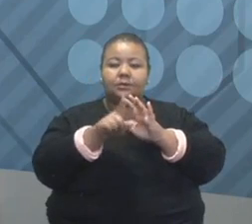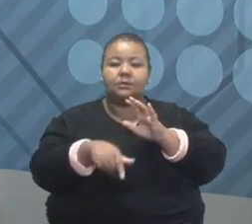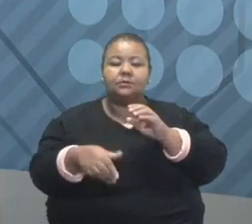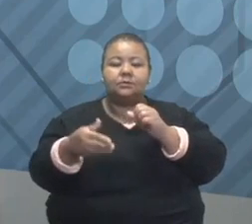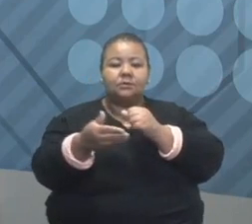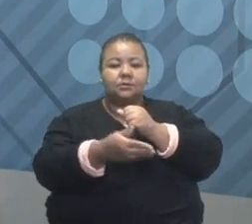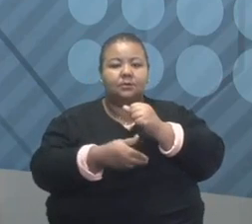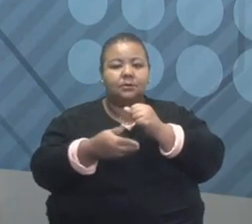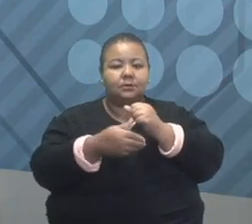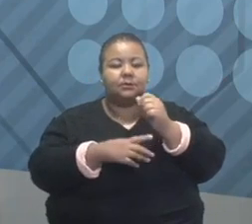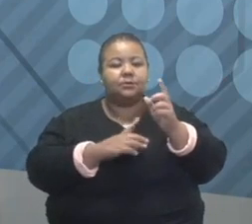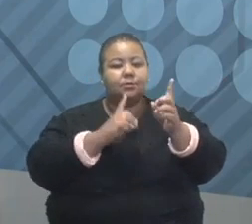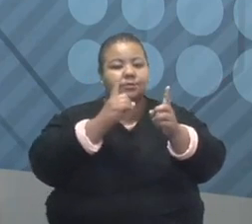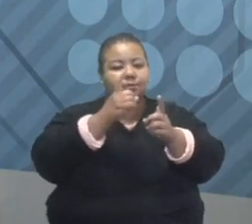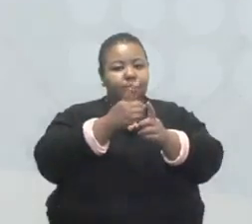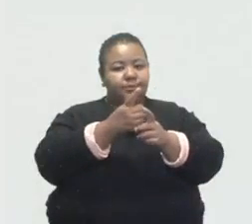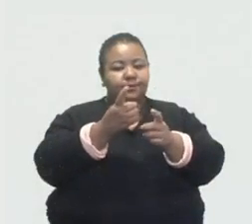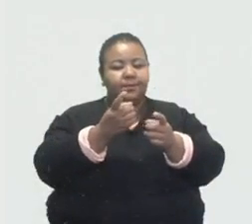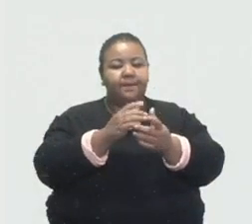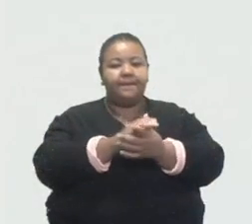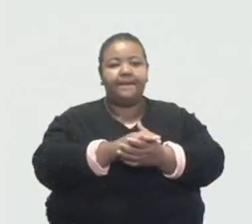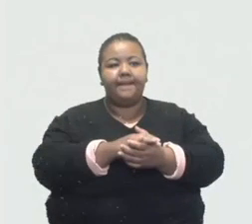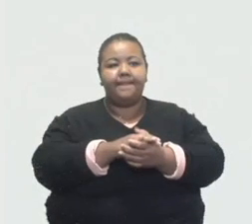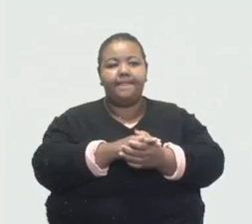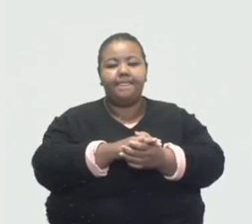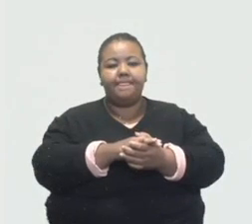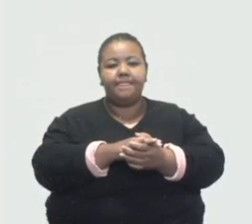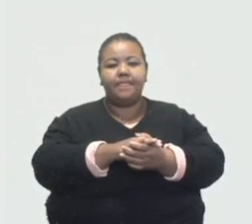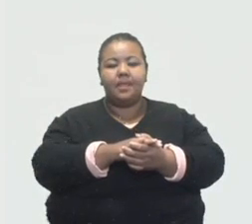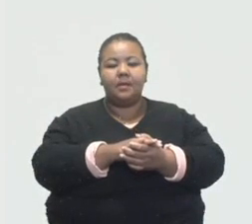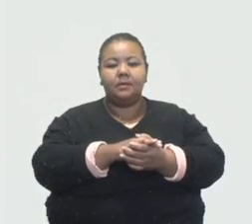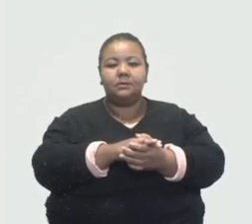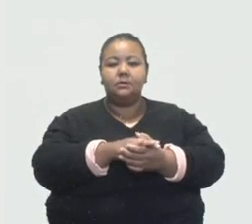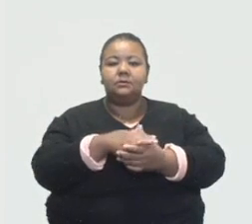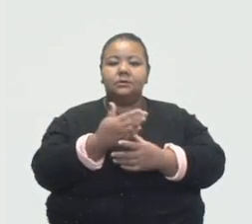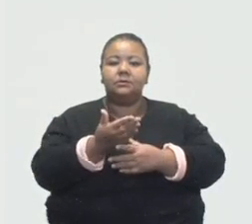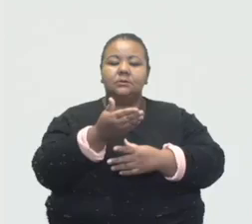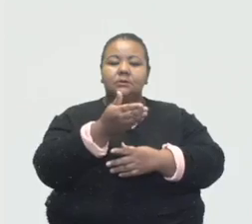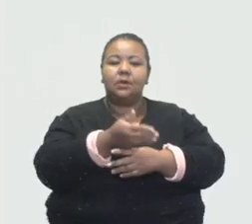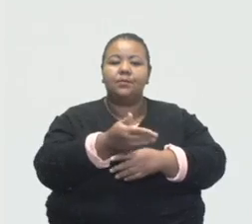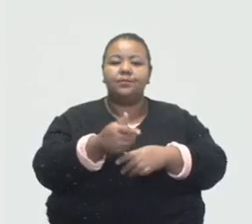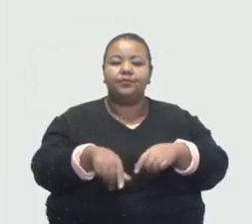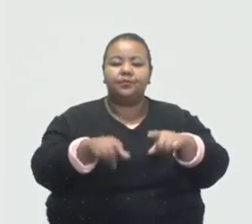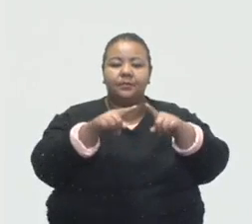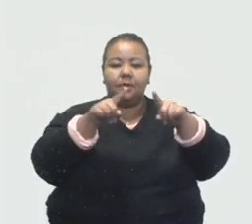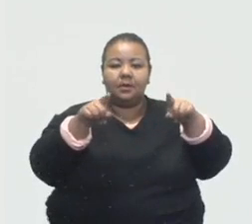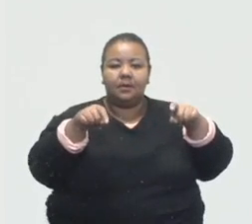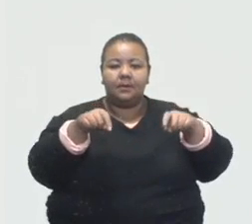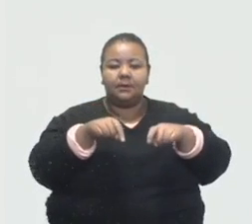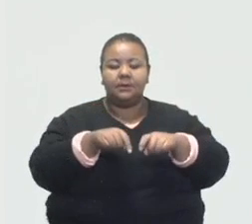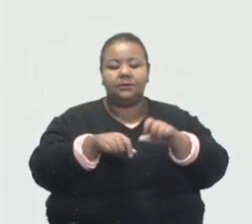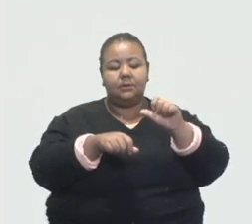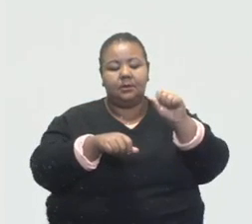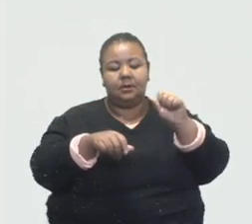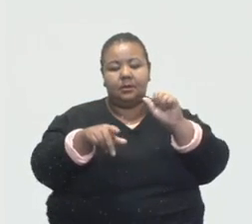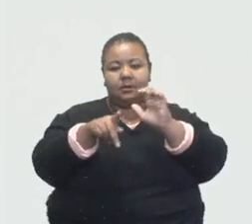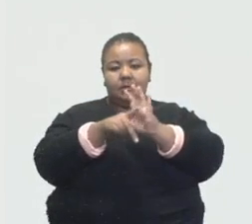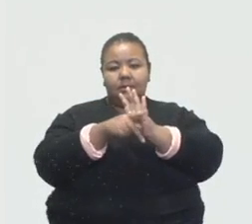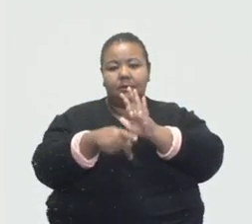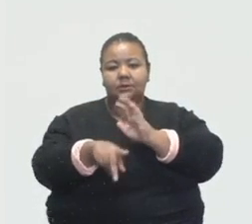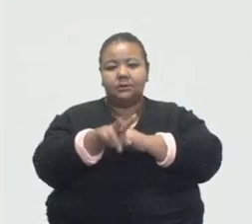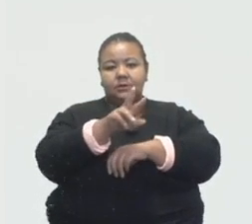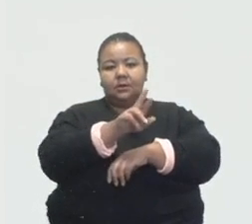da diagonalização. Acompanhe. Então, nós temos que a matriz, seja A, que pertence